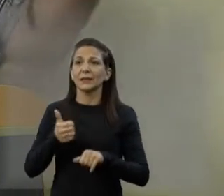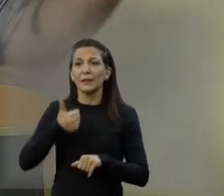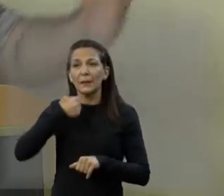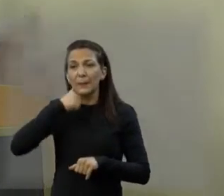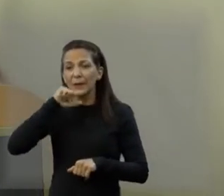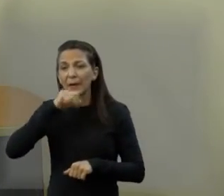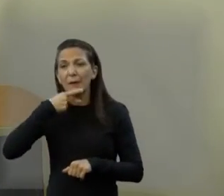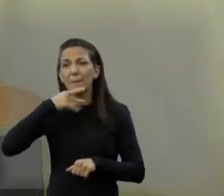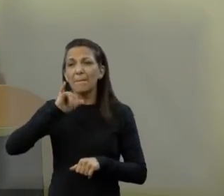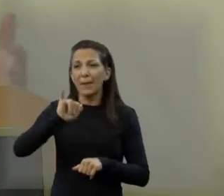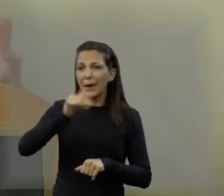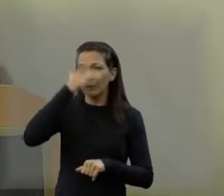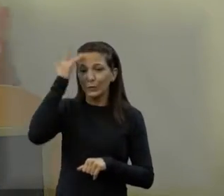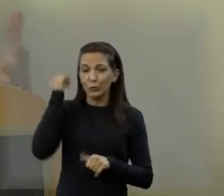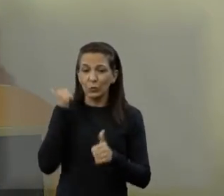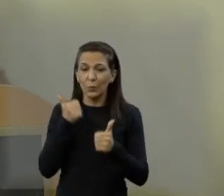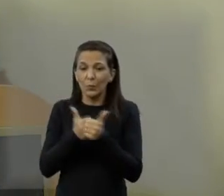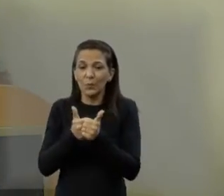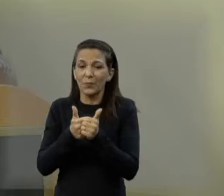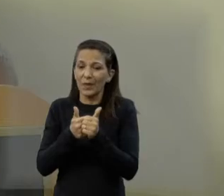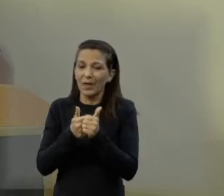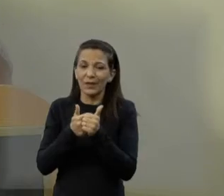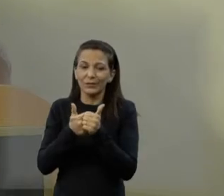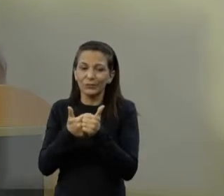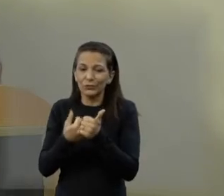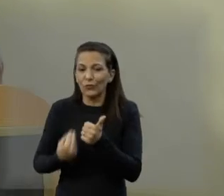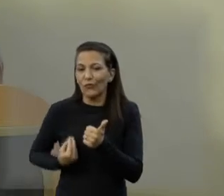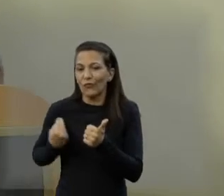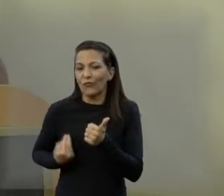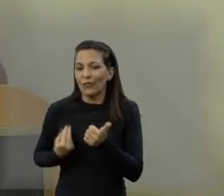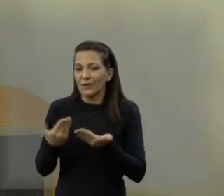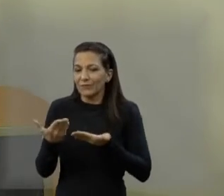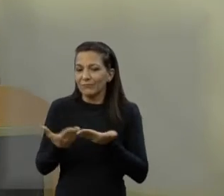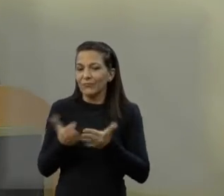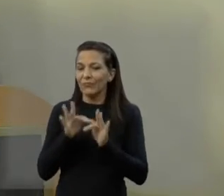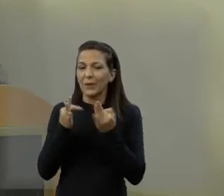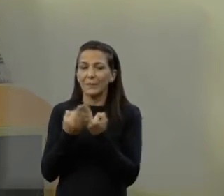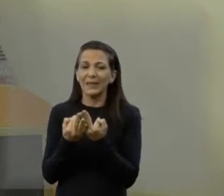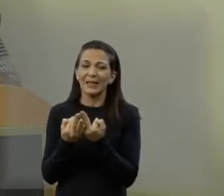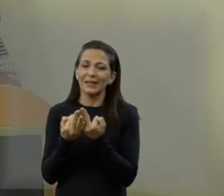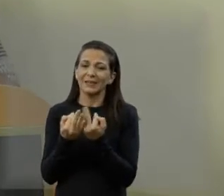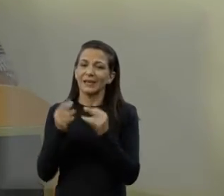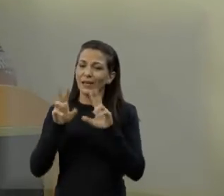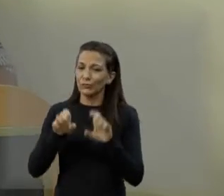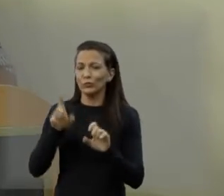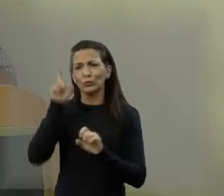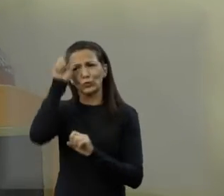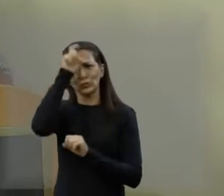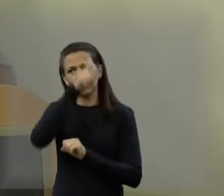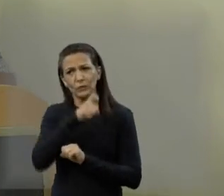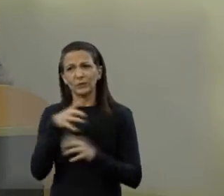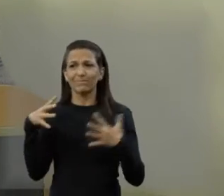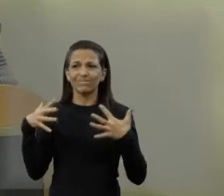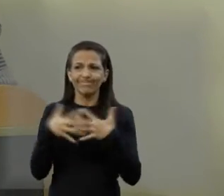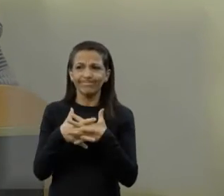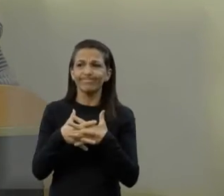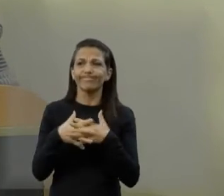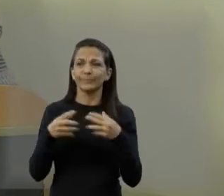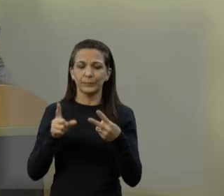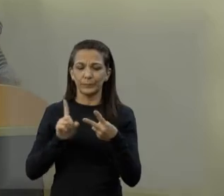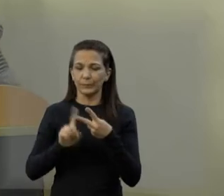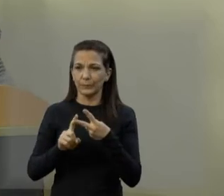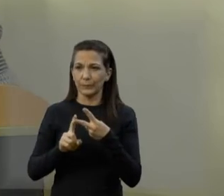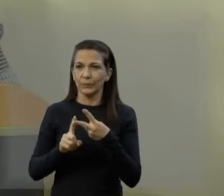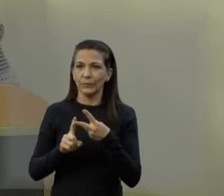pai e mãe pessoas próximas assim sabe quando delicado é falar sobre esse assunto segundo motivo que é muito difícil